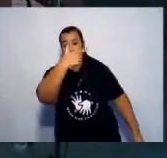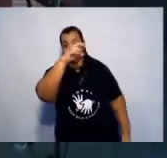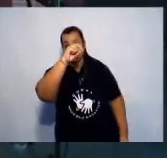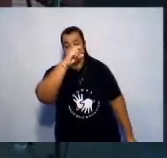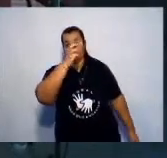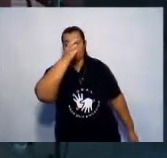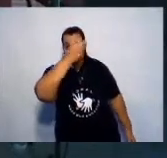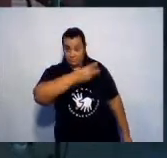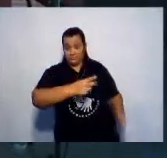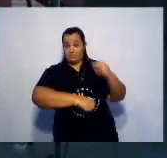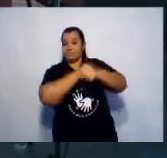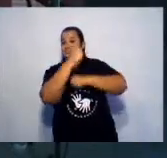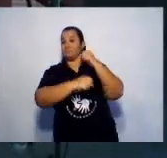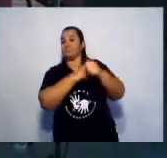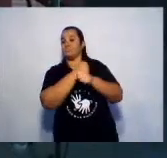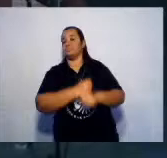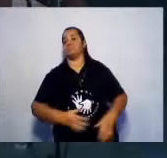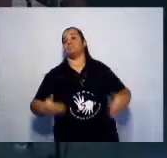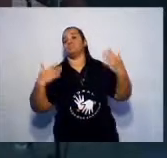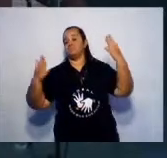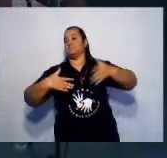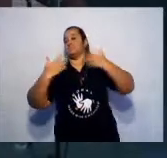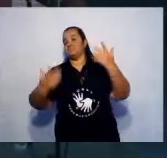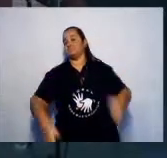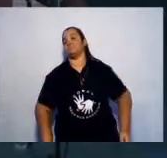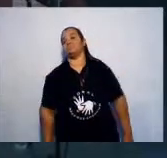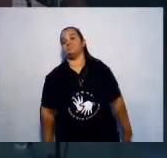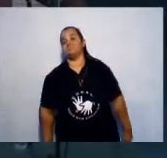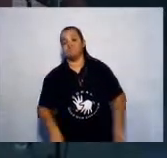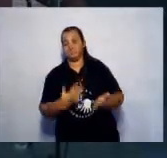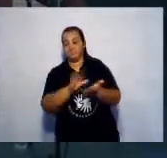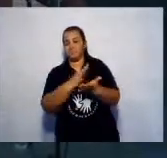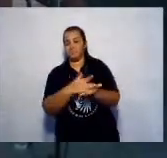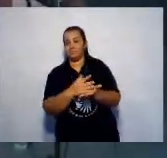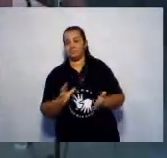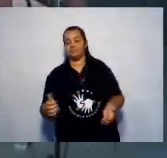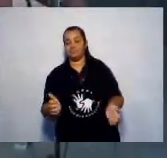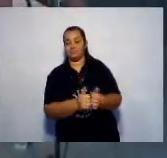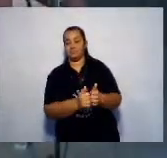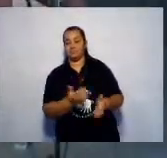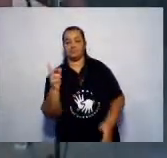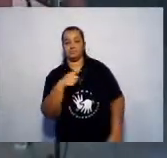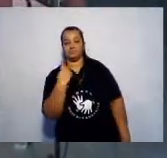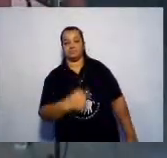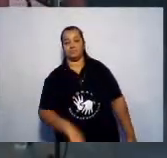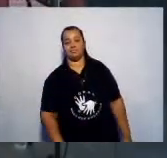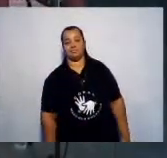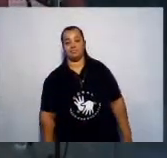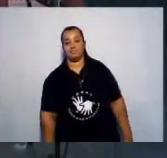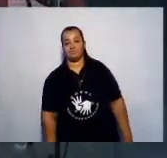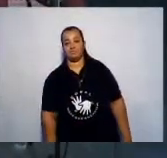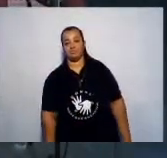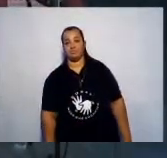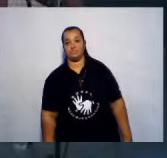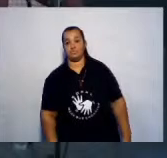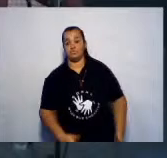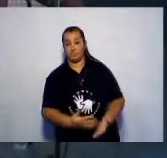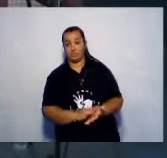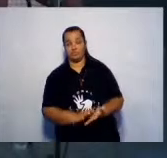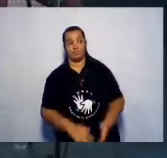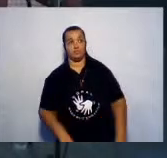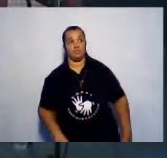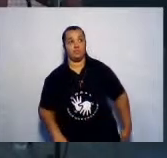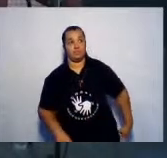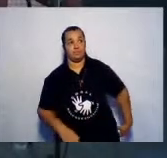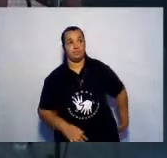203 anos, hein, 203 Fusca? Anos de alegria. Vamos lá, Piracaia. Vamos sambar um pouquinho com a gente aí. Já que estamos falando de